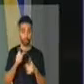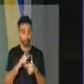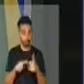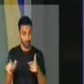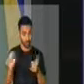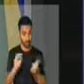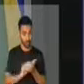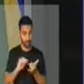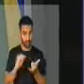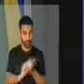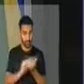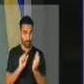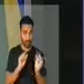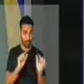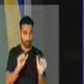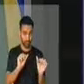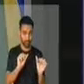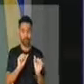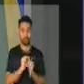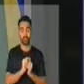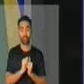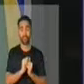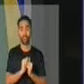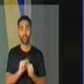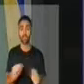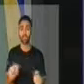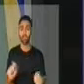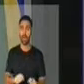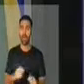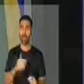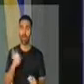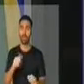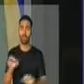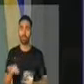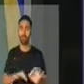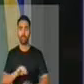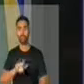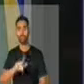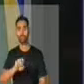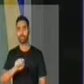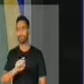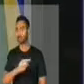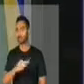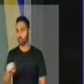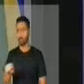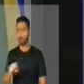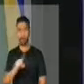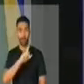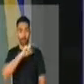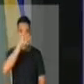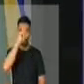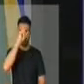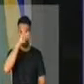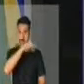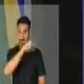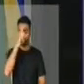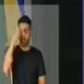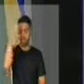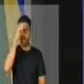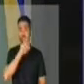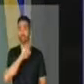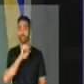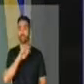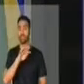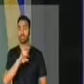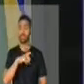nós temos, existe também uma possibilidade de melhoria na gestão. No Hospital São Vicente, tenho certeza que isso se